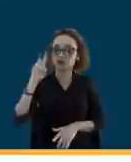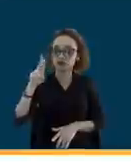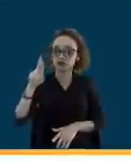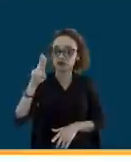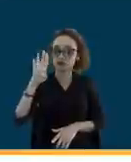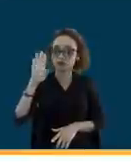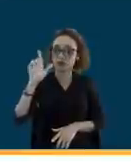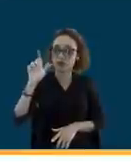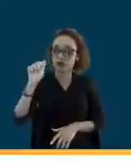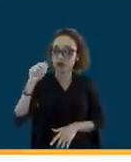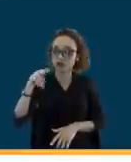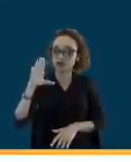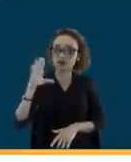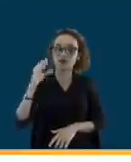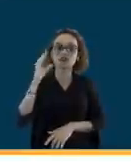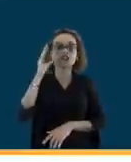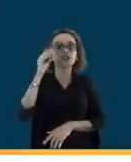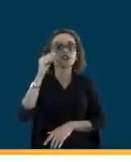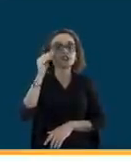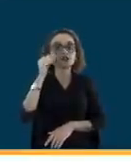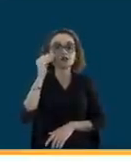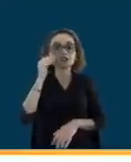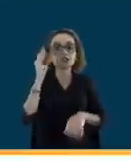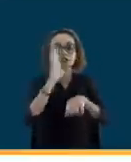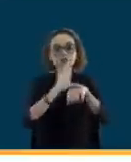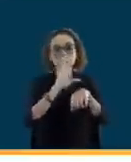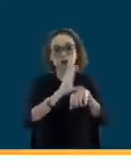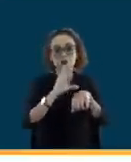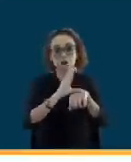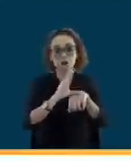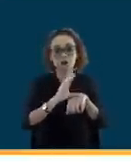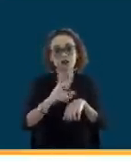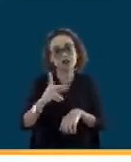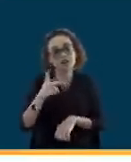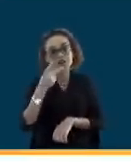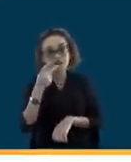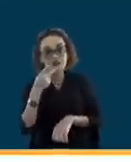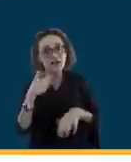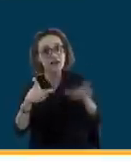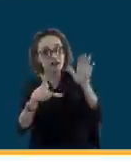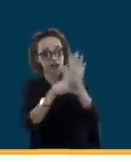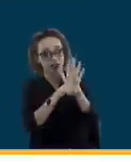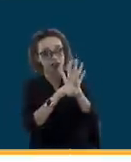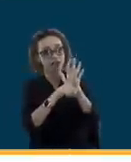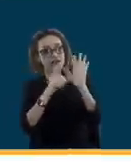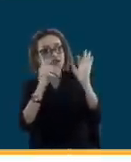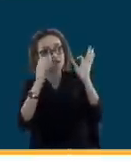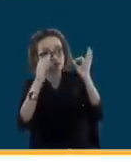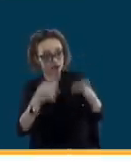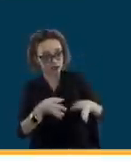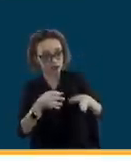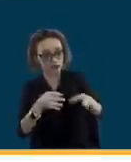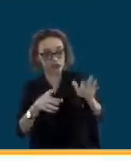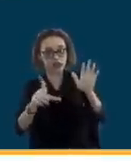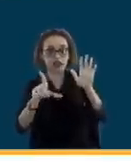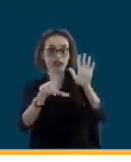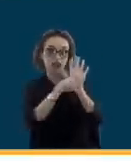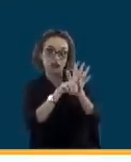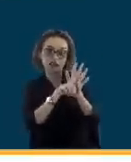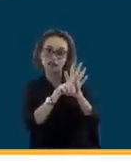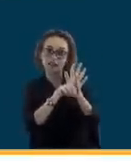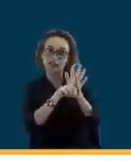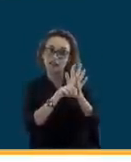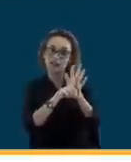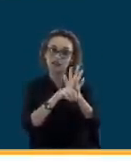cursos. Dizem que no Brasil há leis que pegam e que não pegam. Daqui um ano nós vamos responder as que não